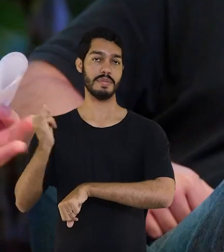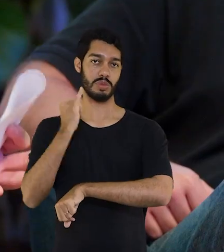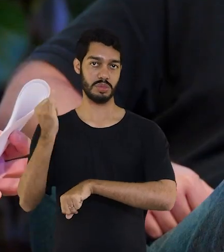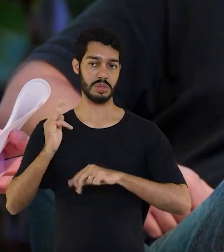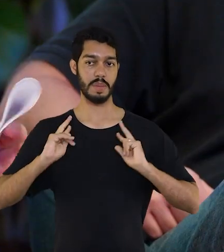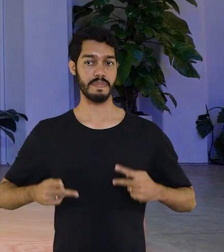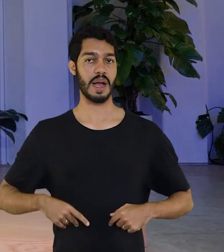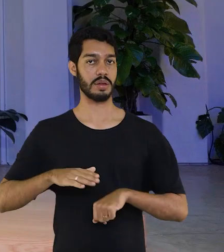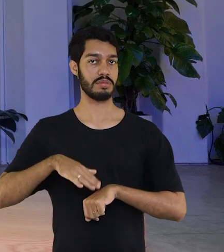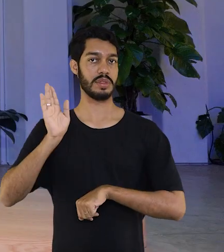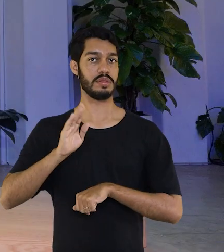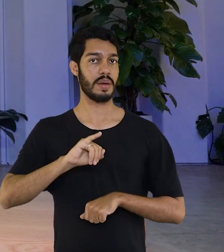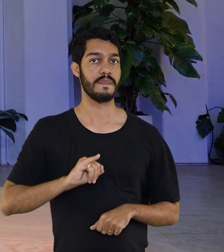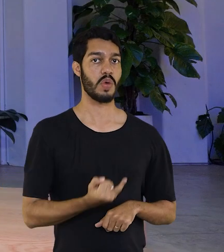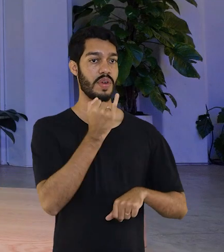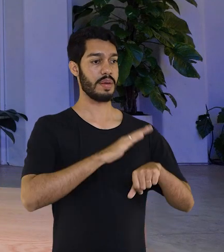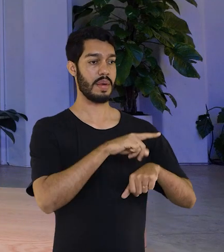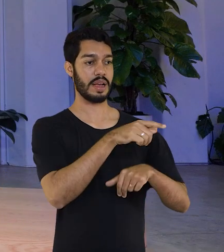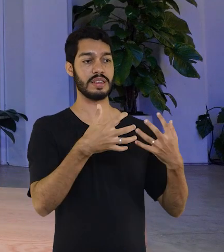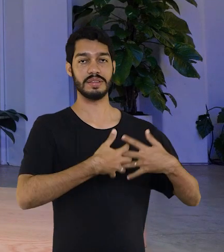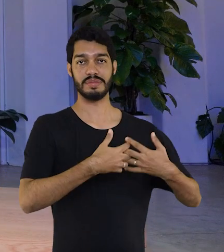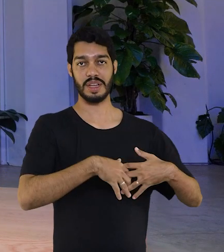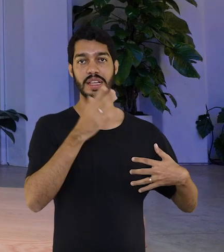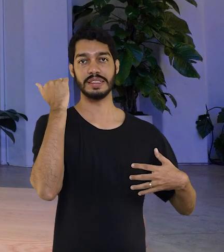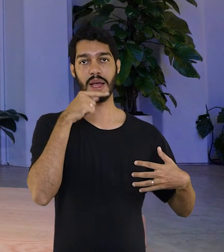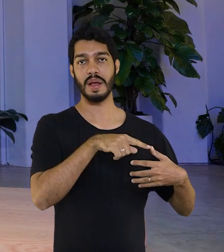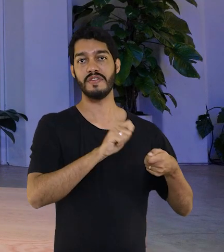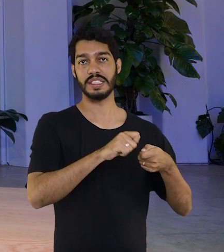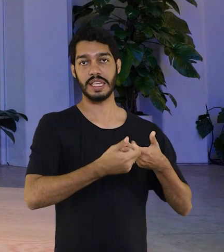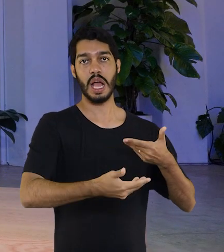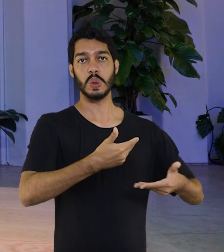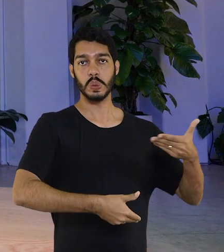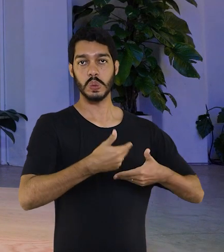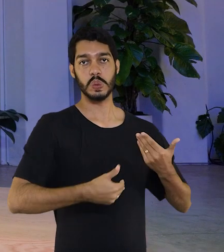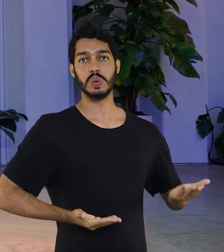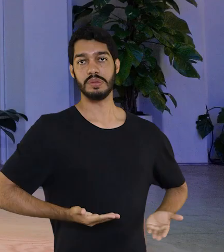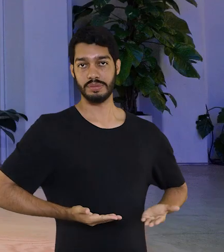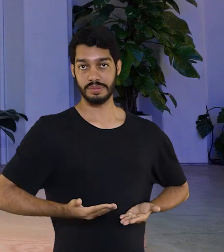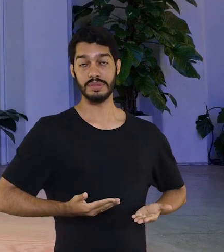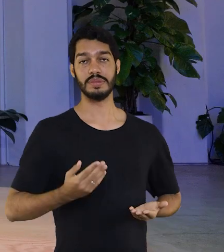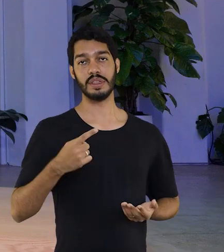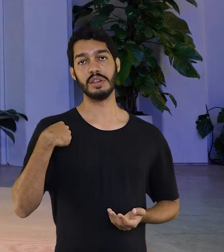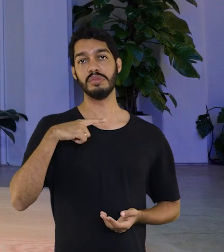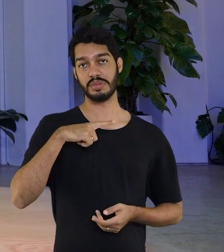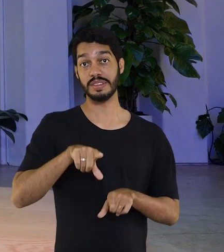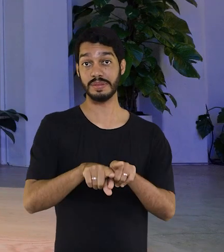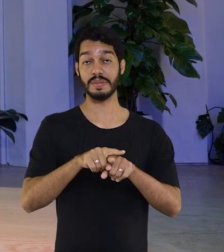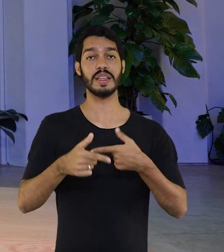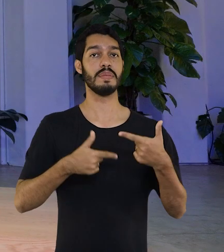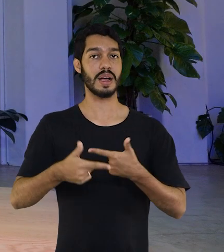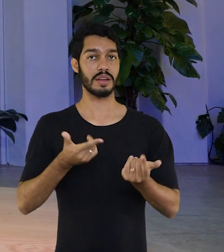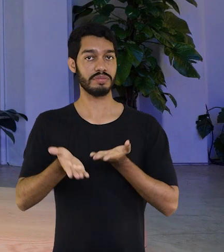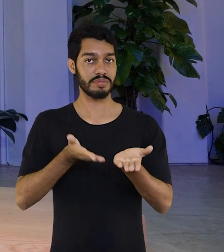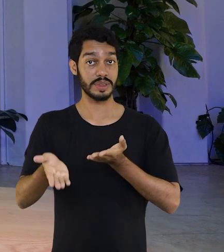para serem mais humanos e aproveitarmos o tempo da máquina para fazer o que ela faz de melhor, que é servir a nós, seres humanos. Então, eu também tenho uma empresa de